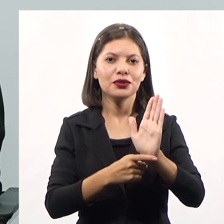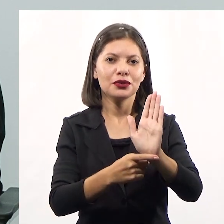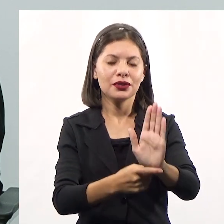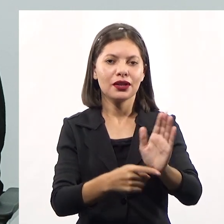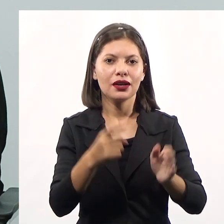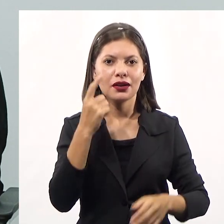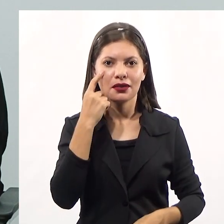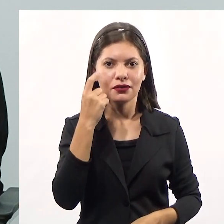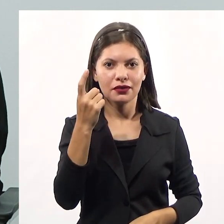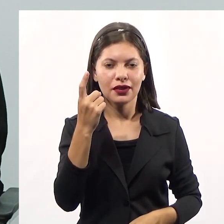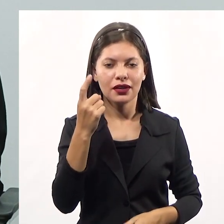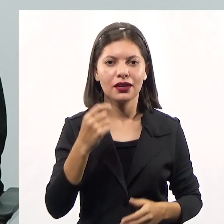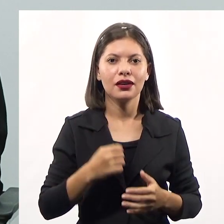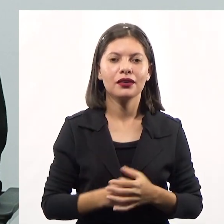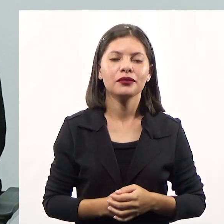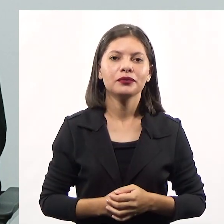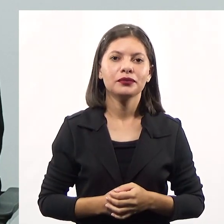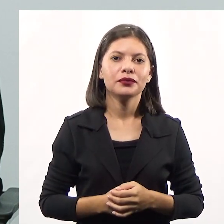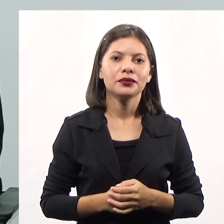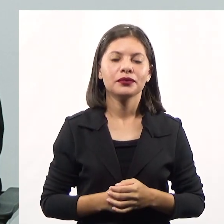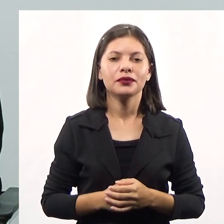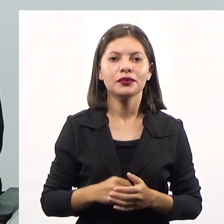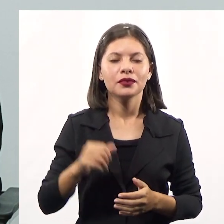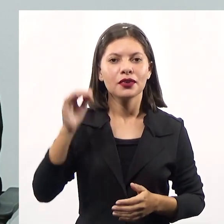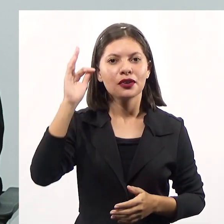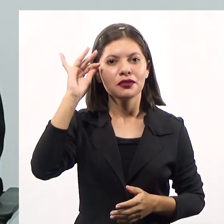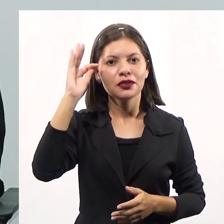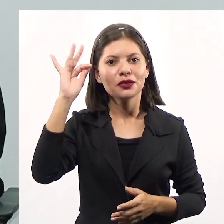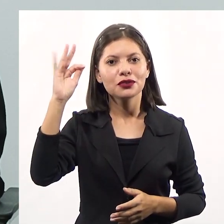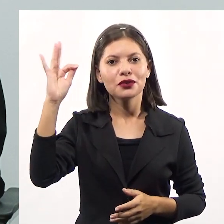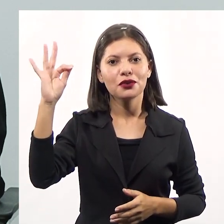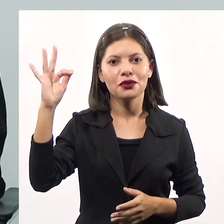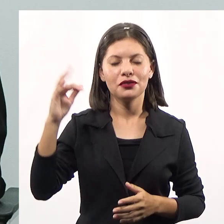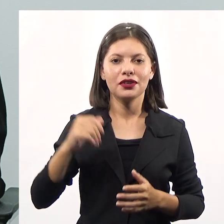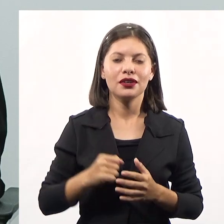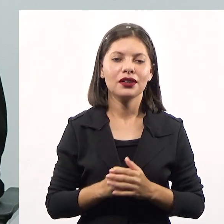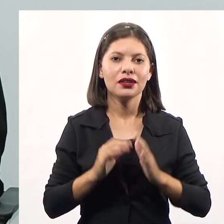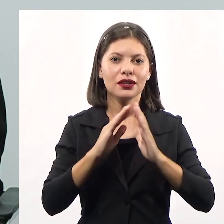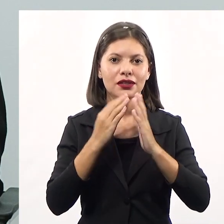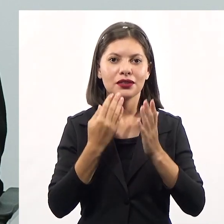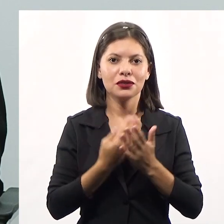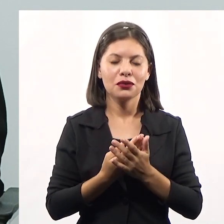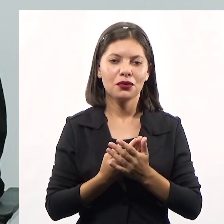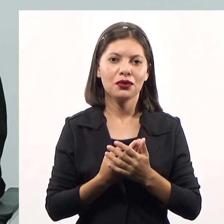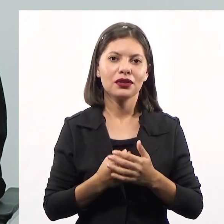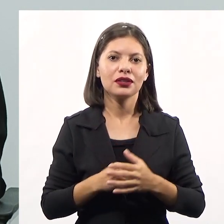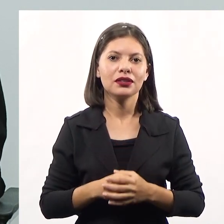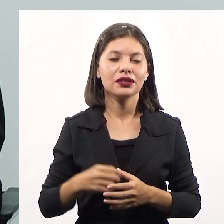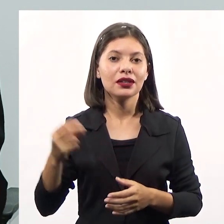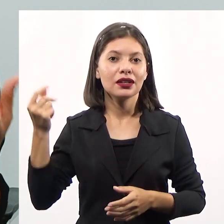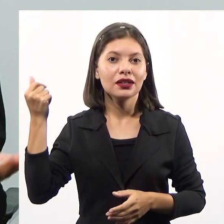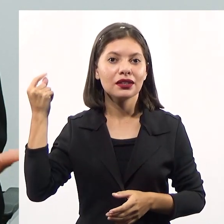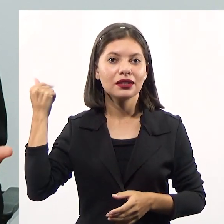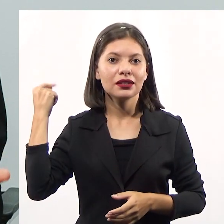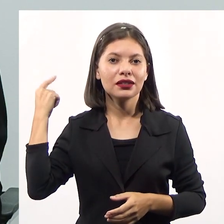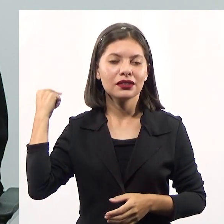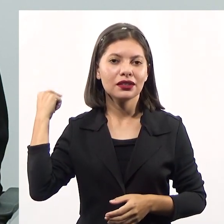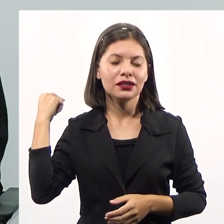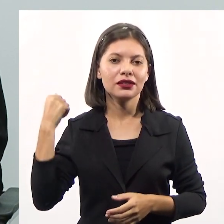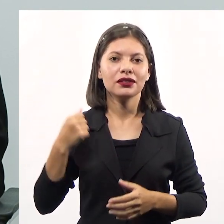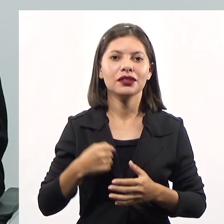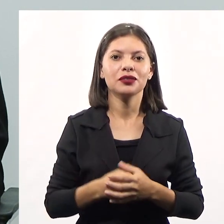deu para a gente visualizar, né, essa fundamentação filosófica das escolas secundaristas, que vem desde a